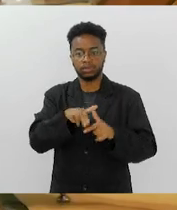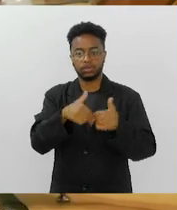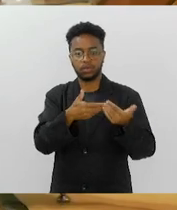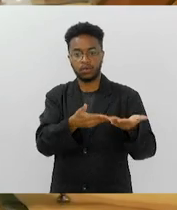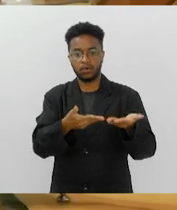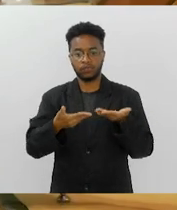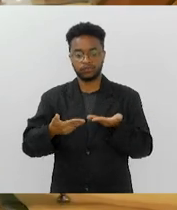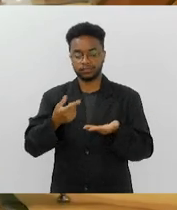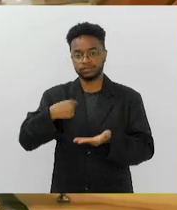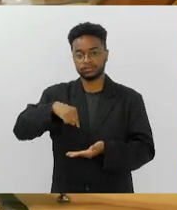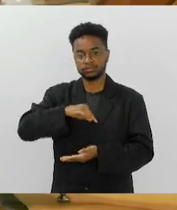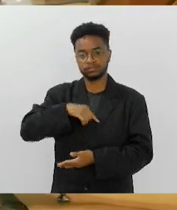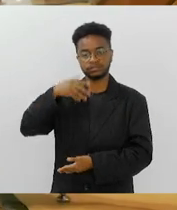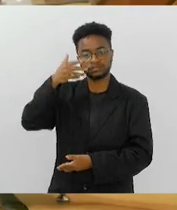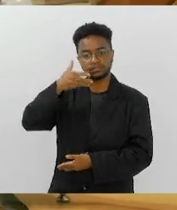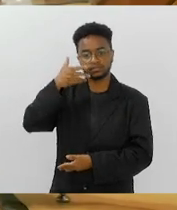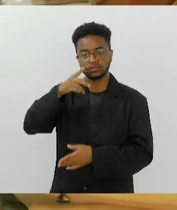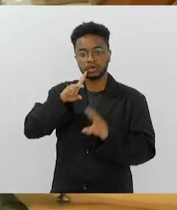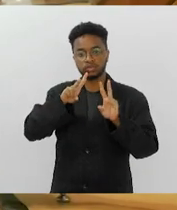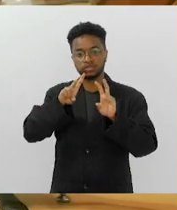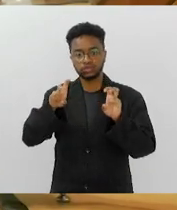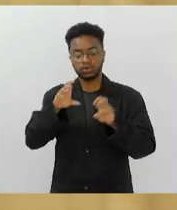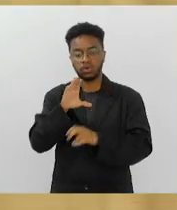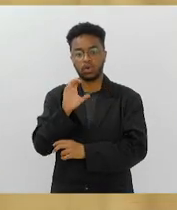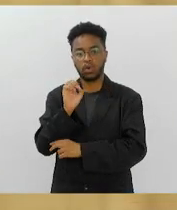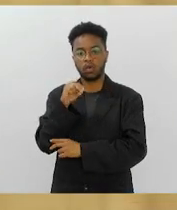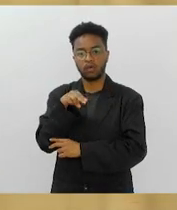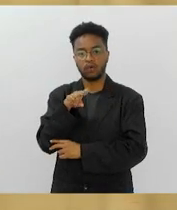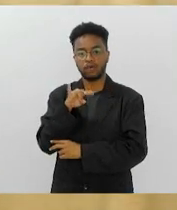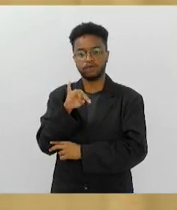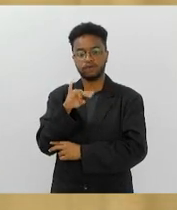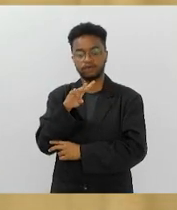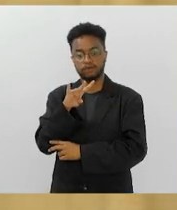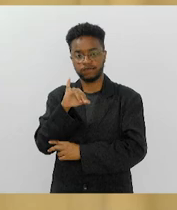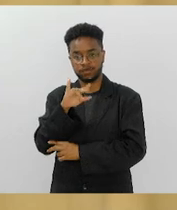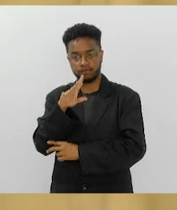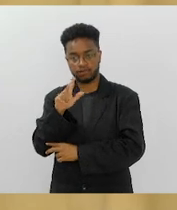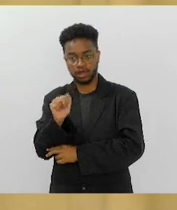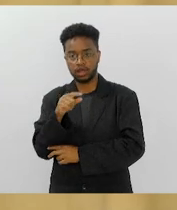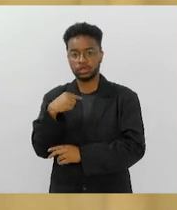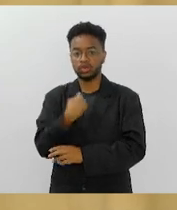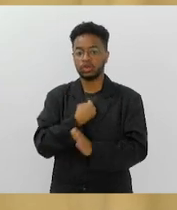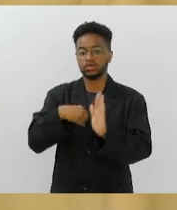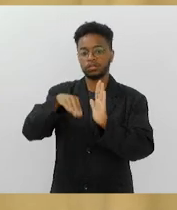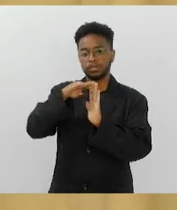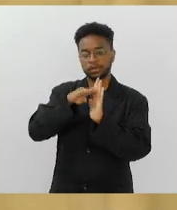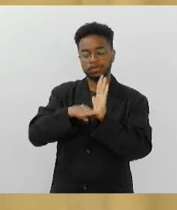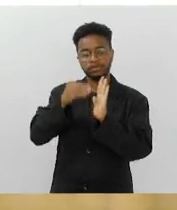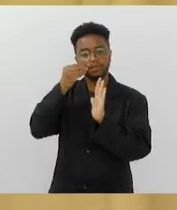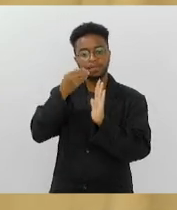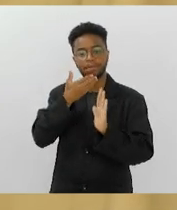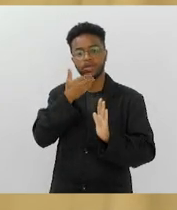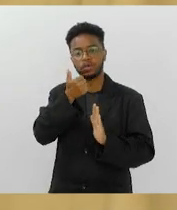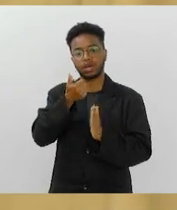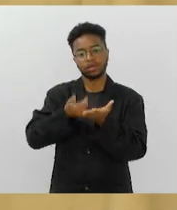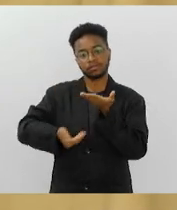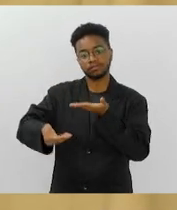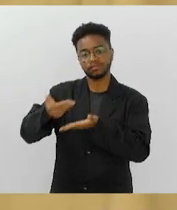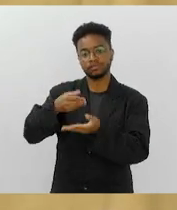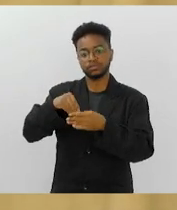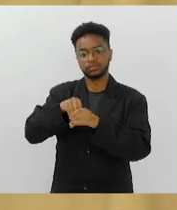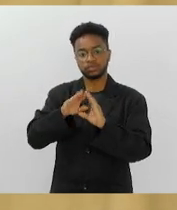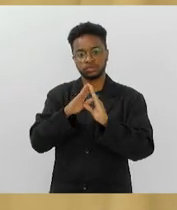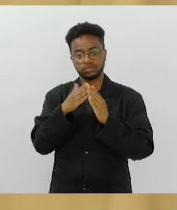falar aqui um pouquinho sobre o Conviva, o nosso programa de melhoria da convivência e proteção escolar. O